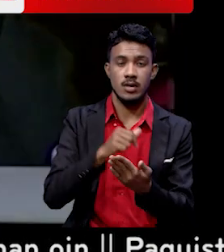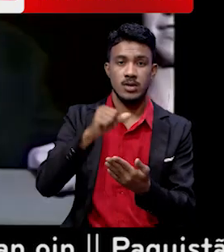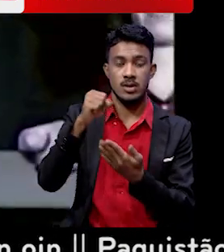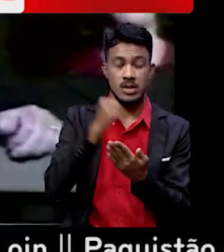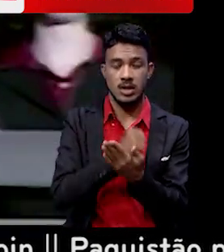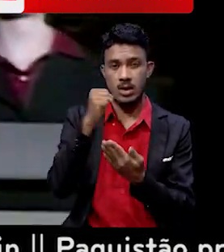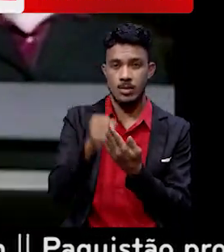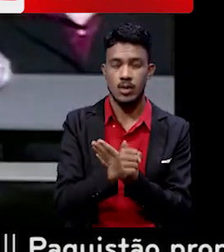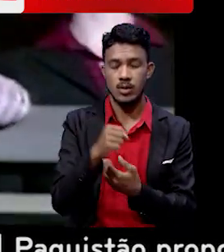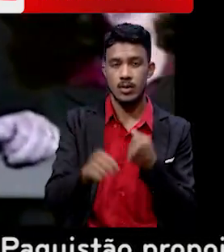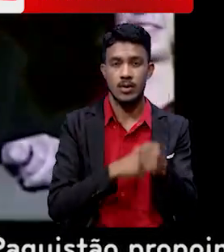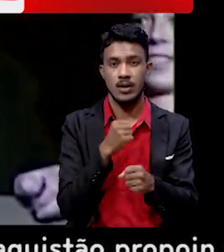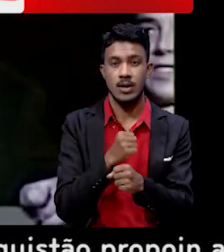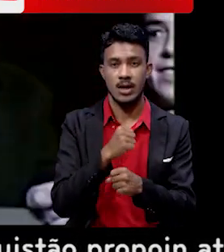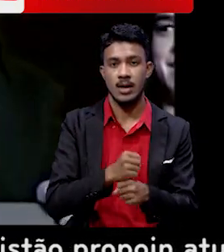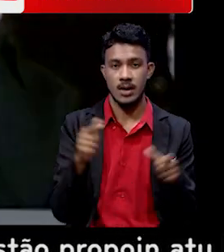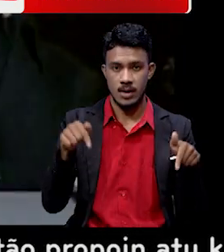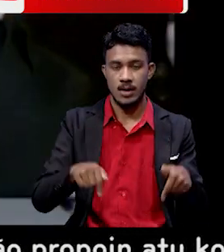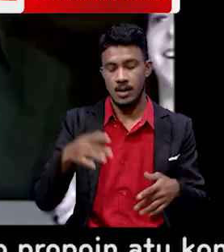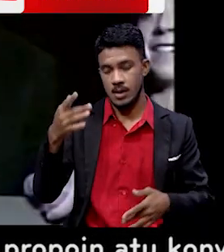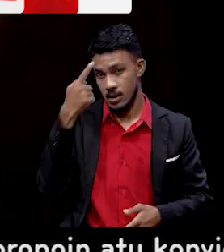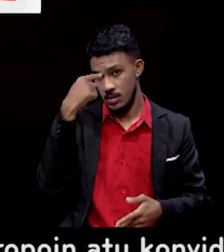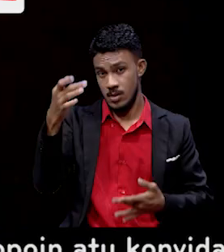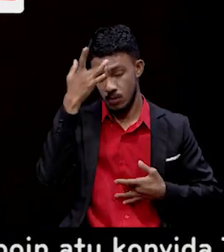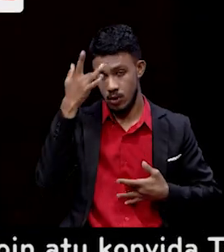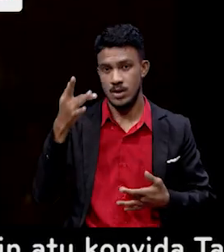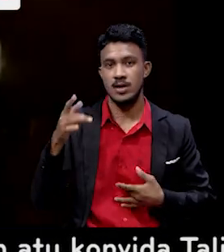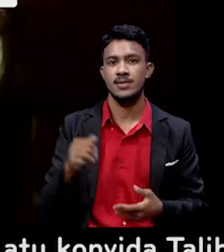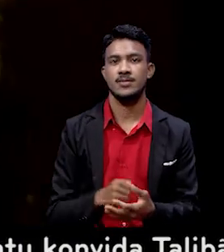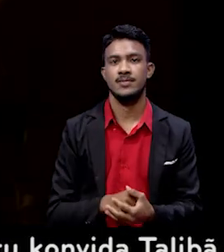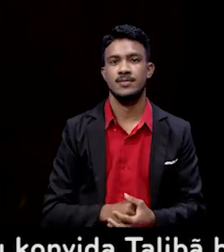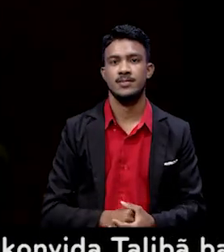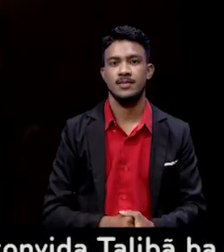tamba moras respiratório. Lucrecia Bacon, Joanico Pinto, GMN.